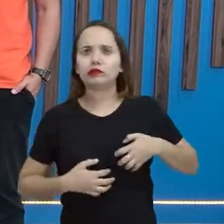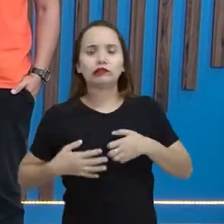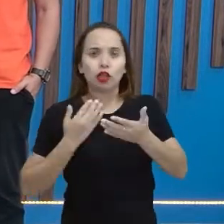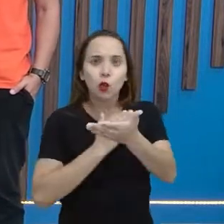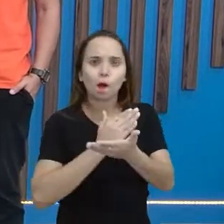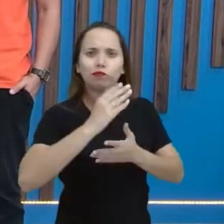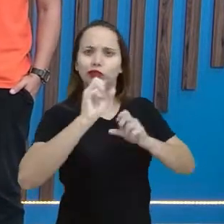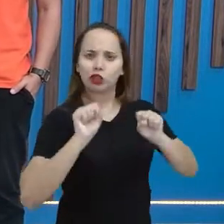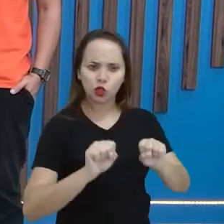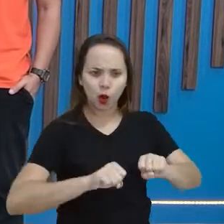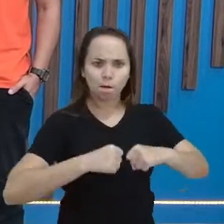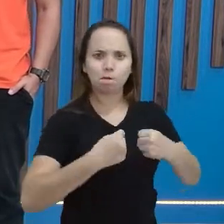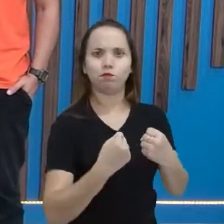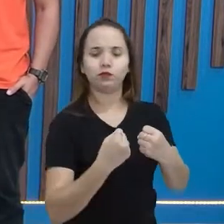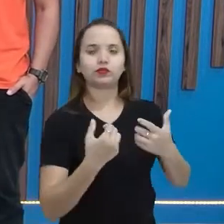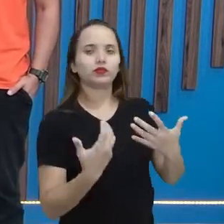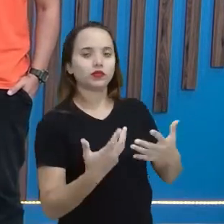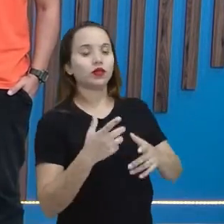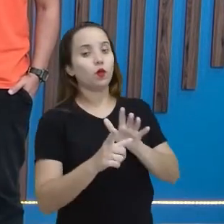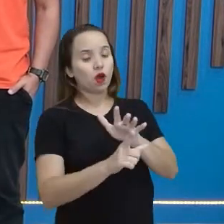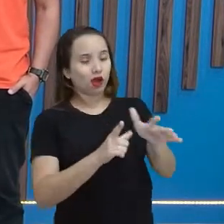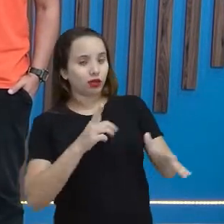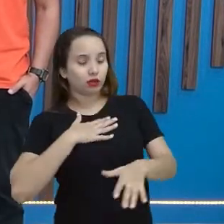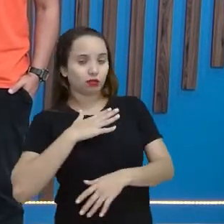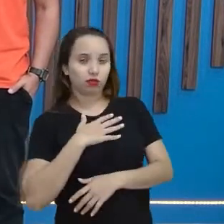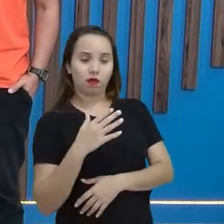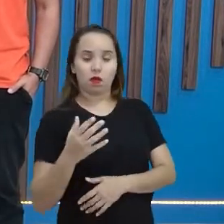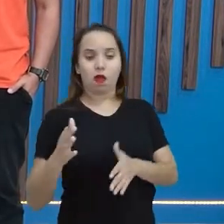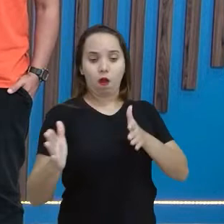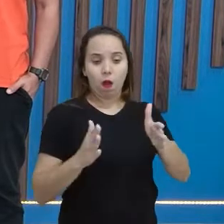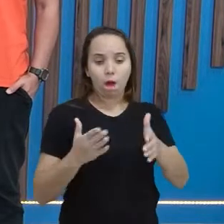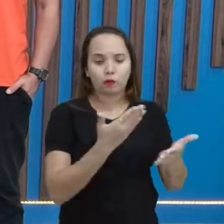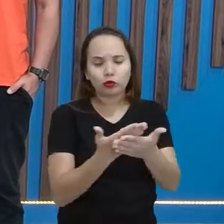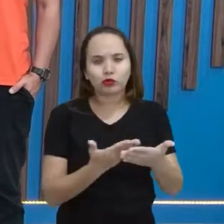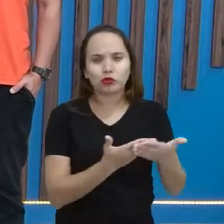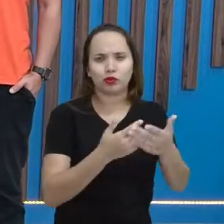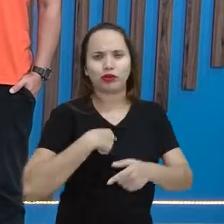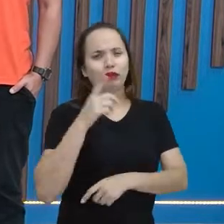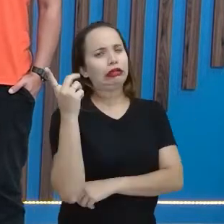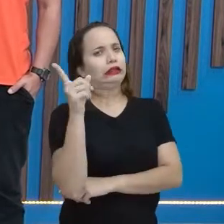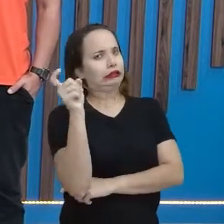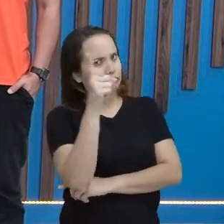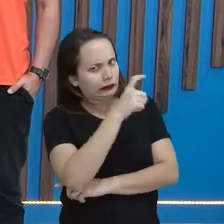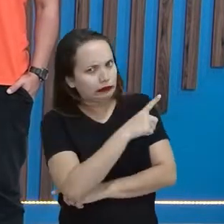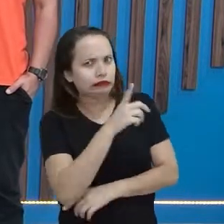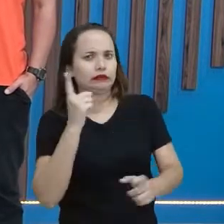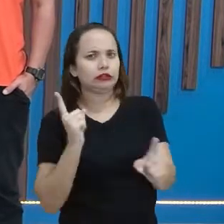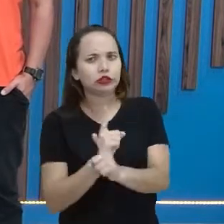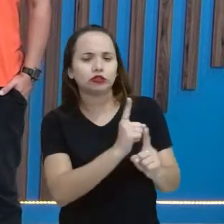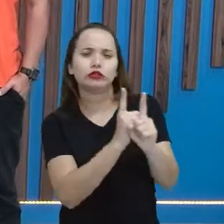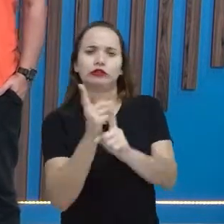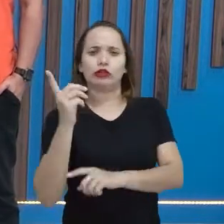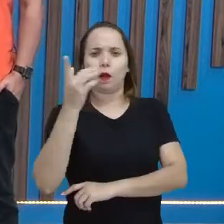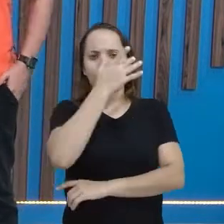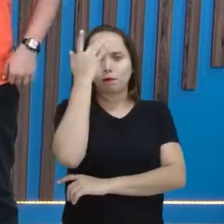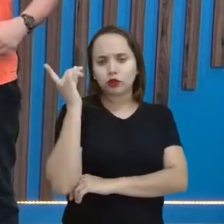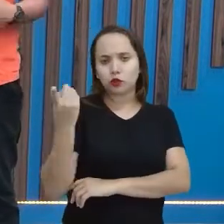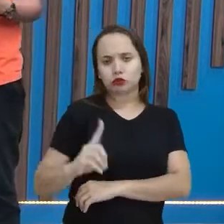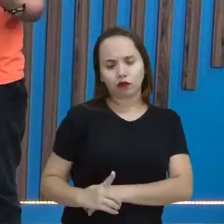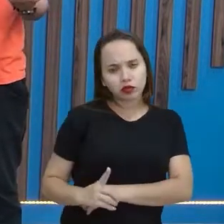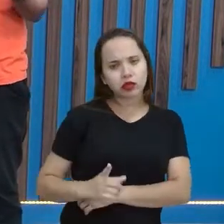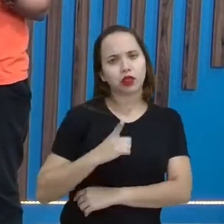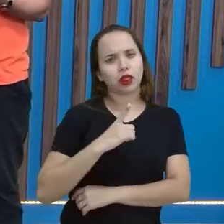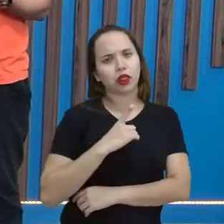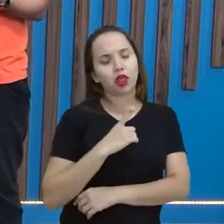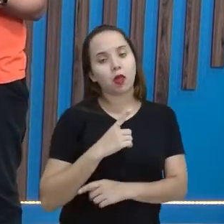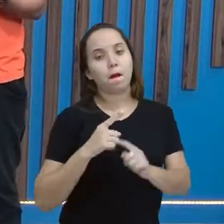muito difícil a gente ter algum colega de sala com alguma deficiência. E se tivesse, muitas vezes a família era que tinha que